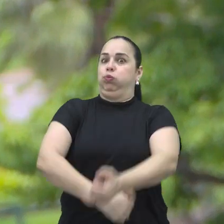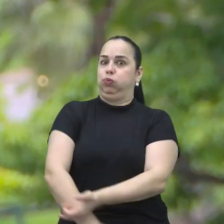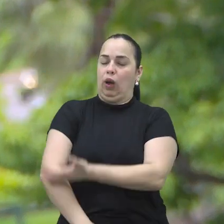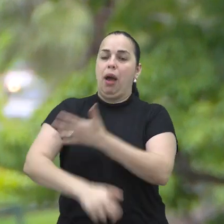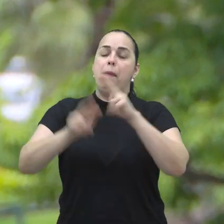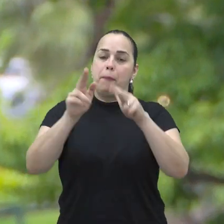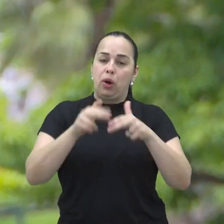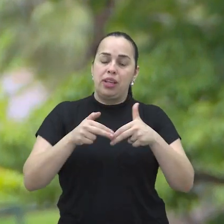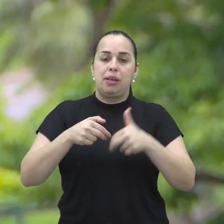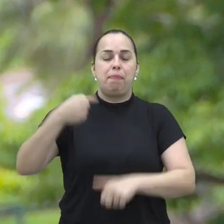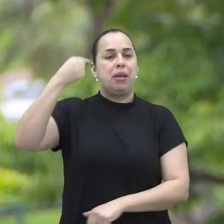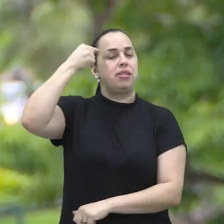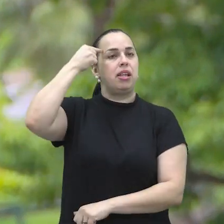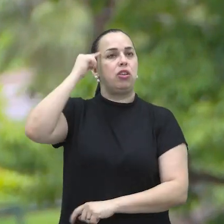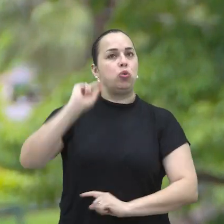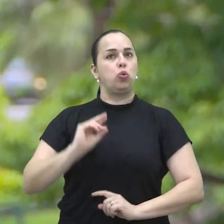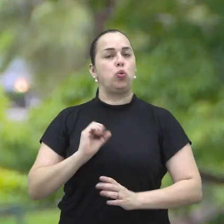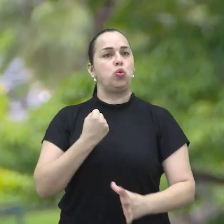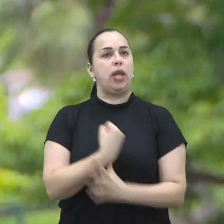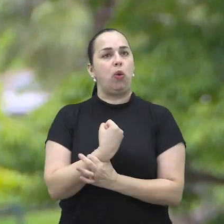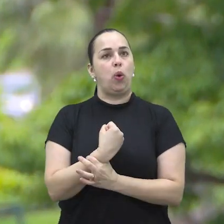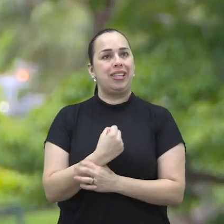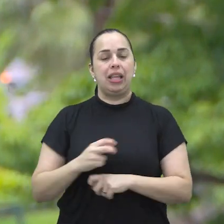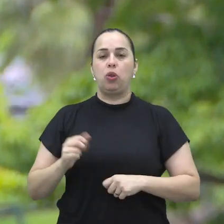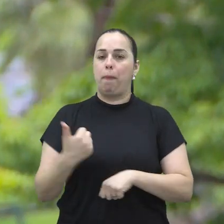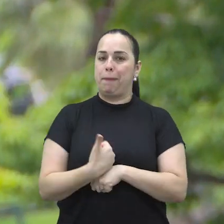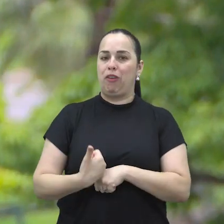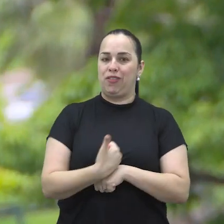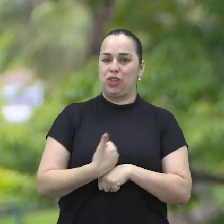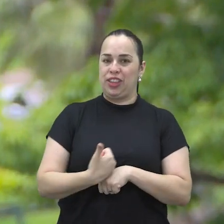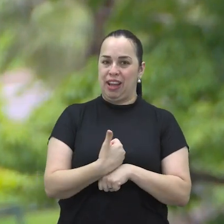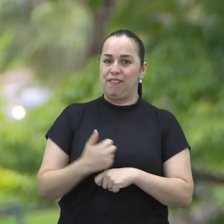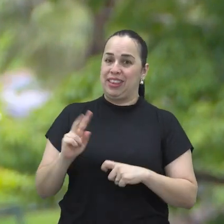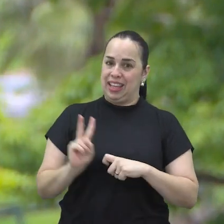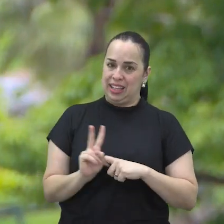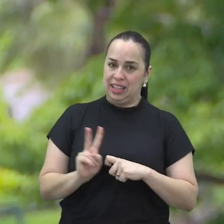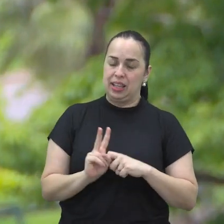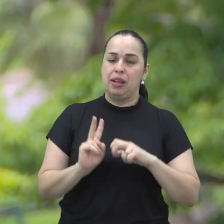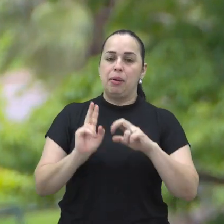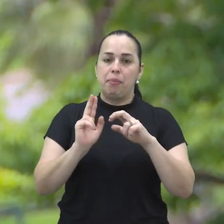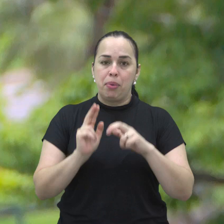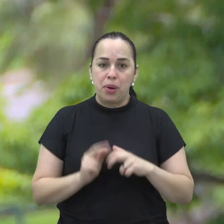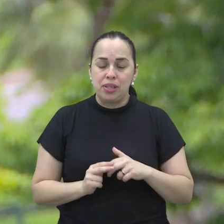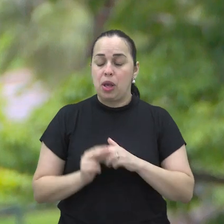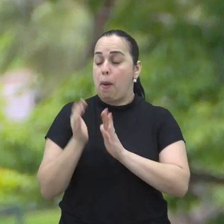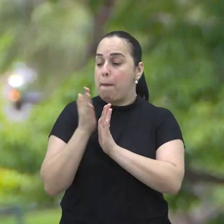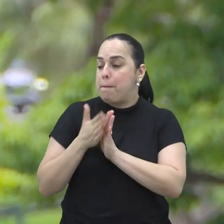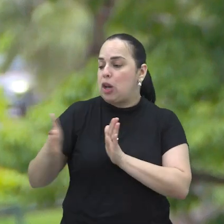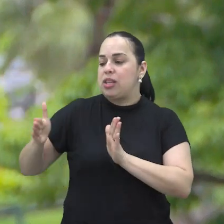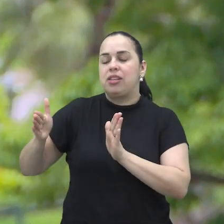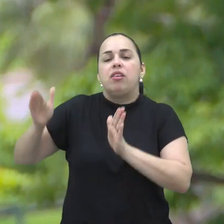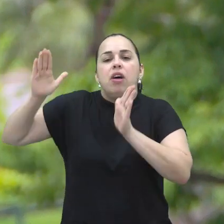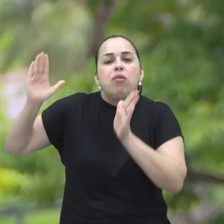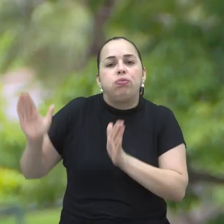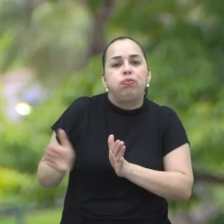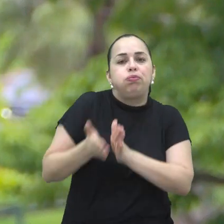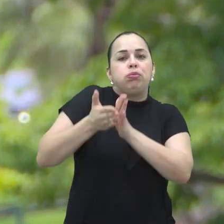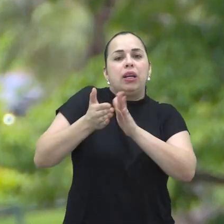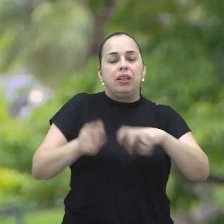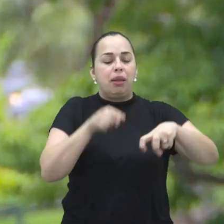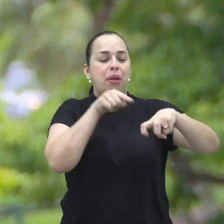Então, pensando também na biosseguridade desse profissional que está a campo. Então a gente consegue otimizar os processos,